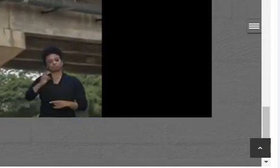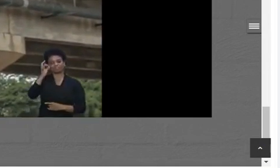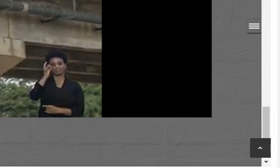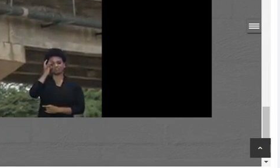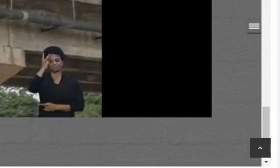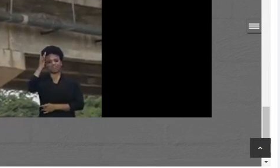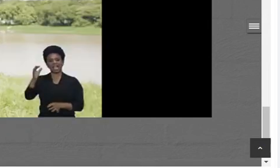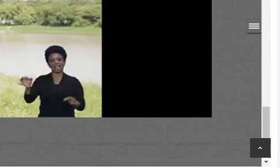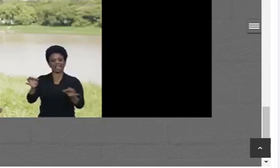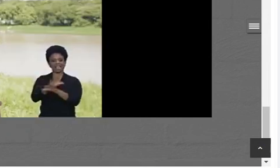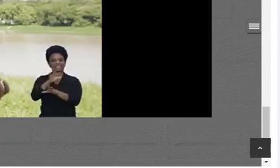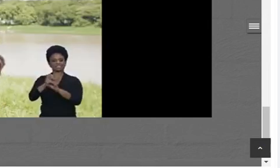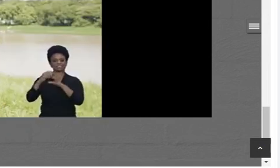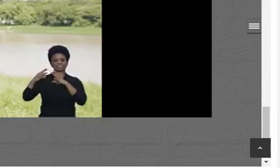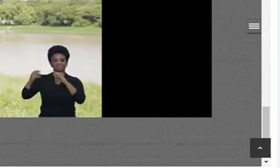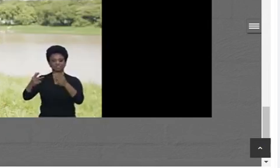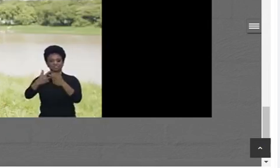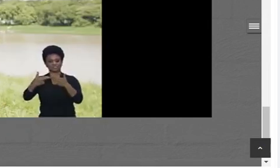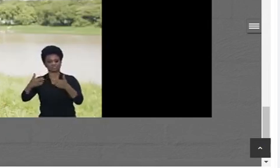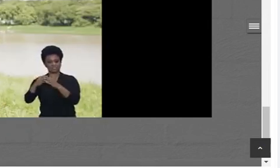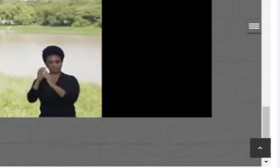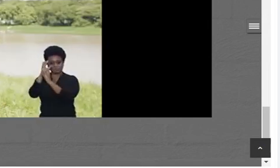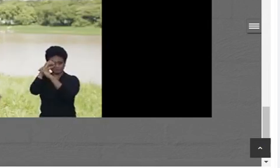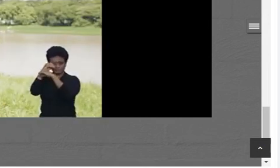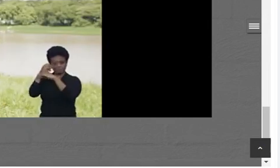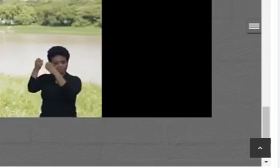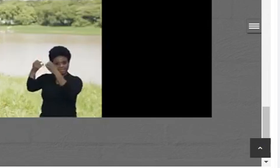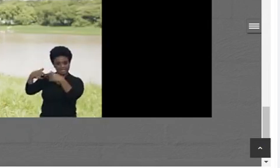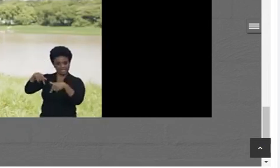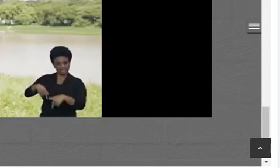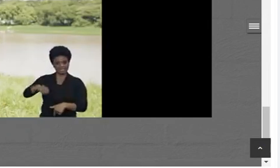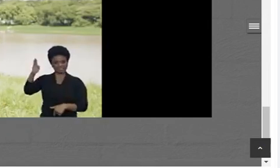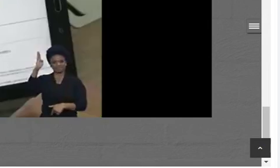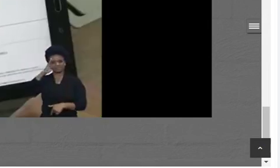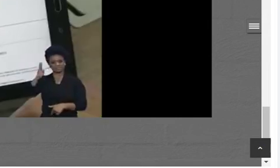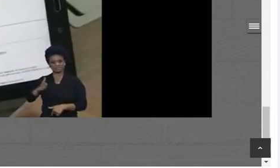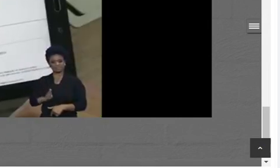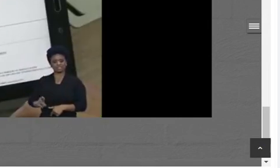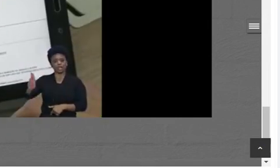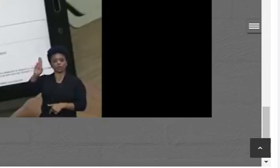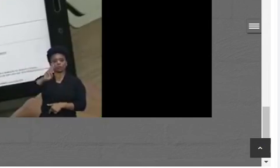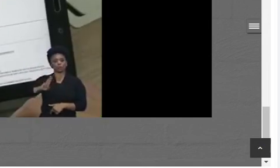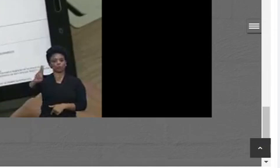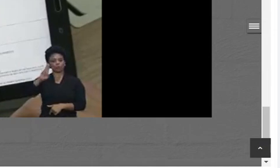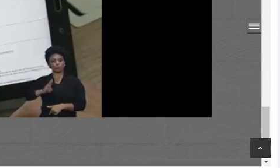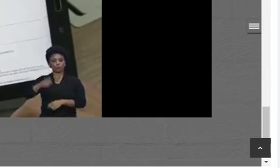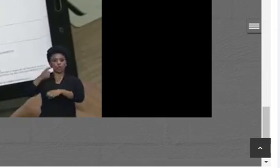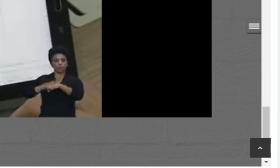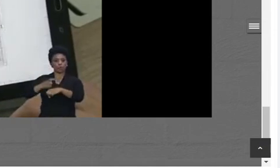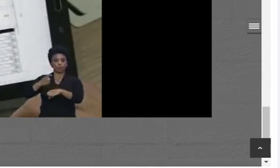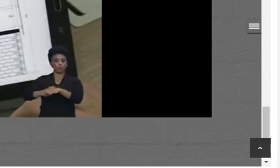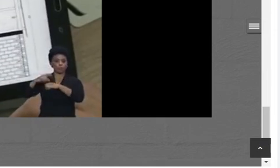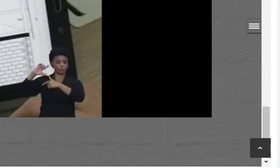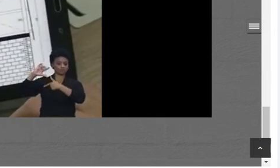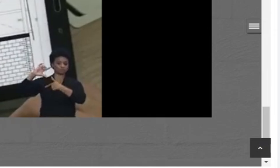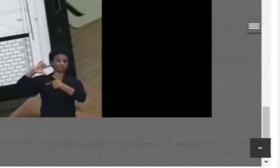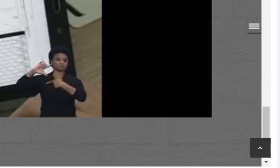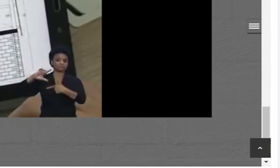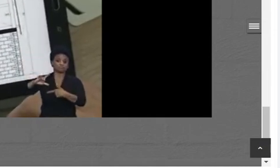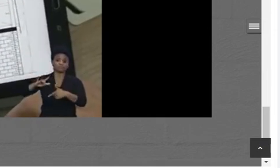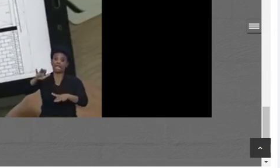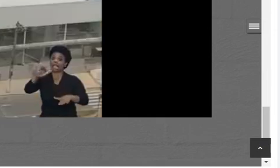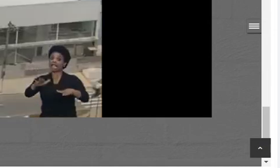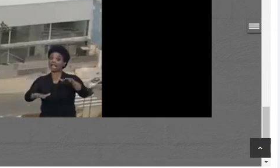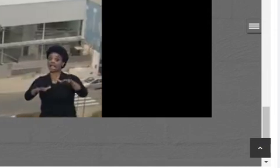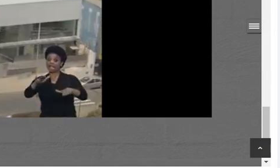a execução das coisas. O engenheiro explica que no Brasil, a utilização do concreto armado é quase uma tradição, muito embora